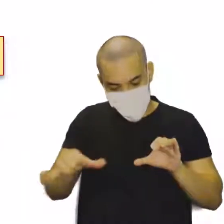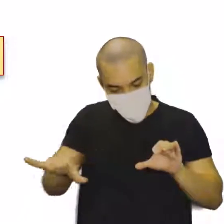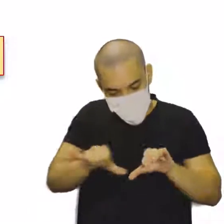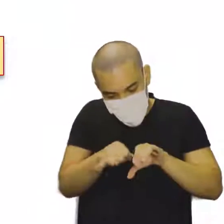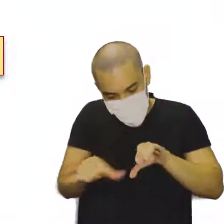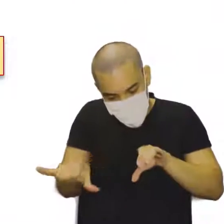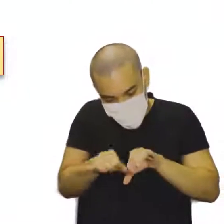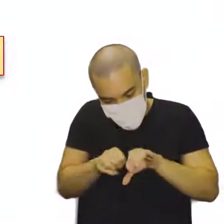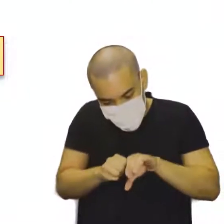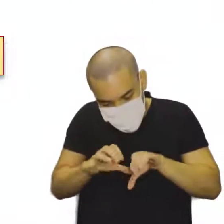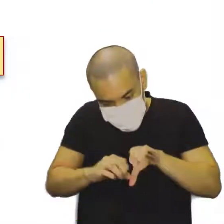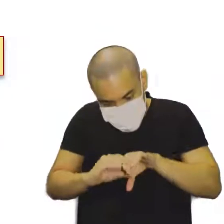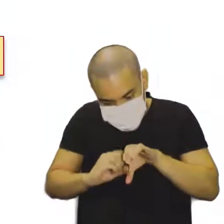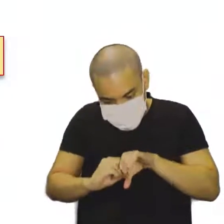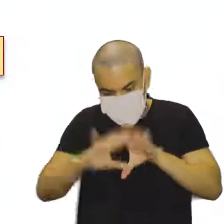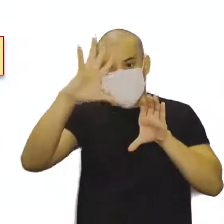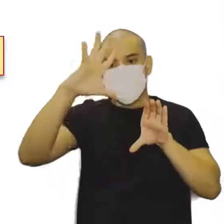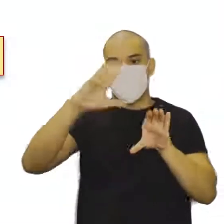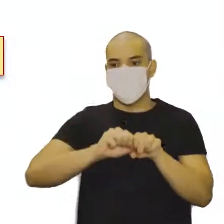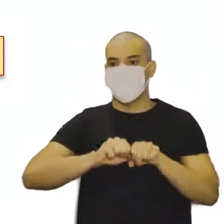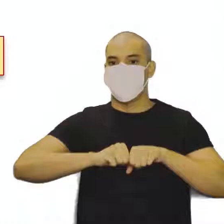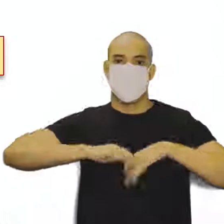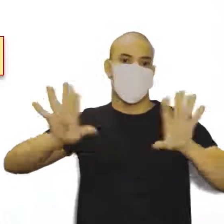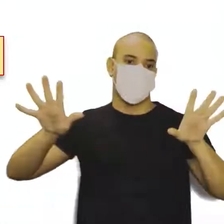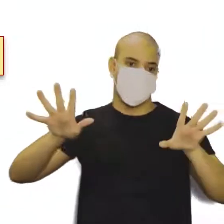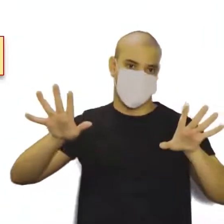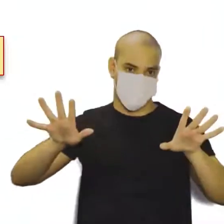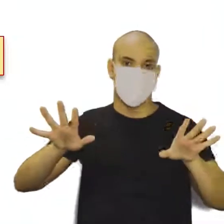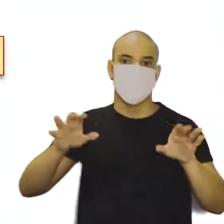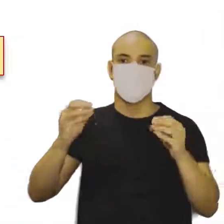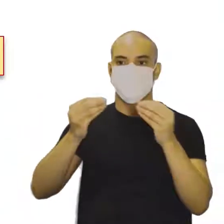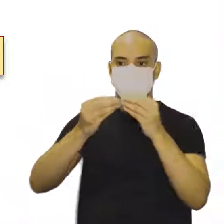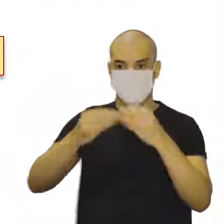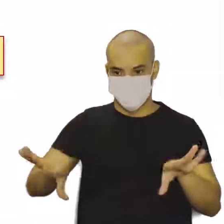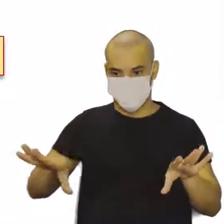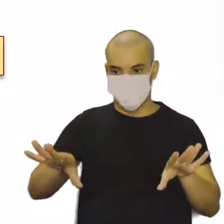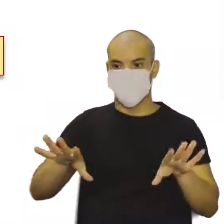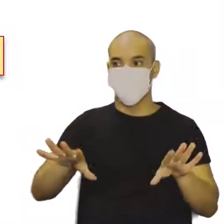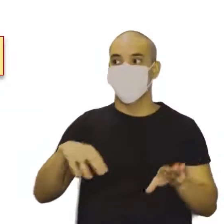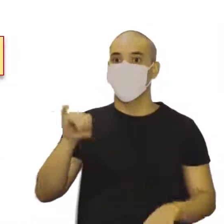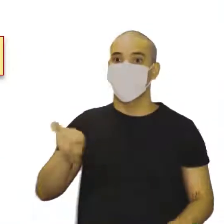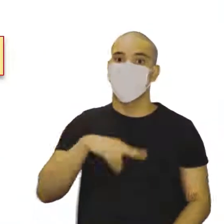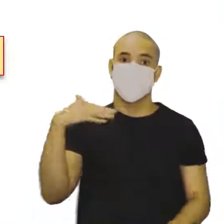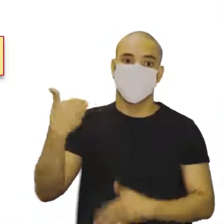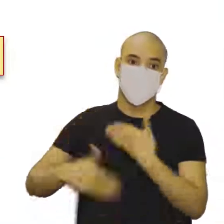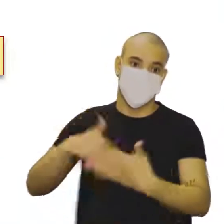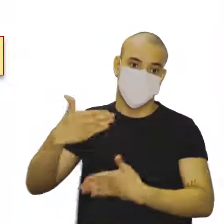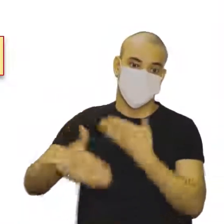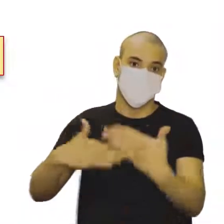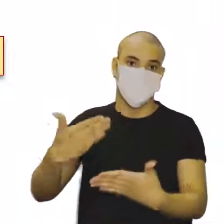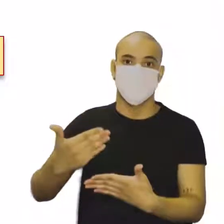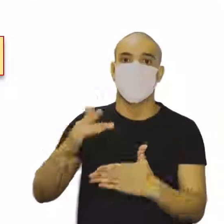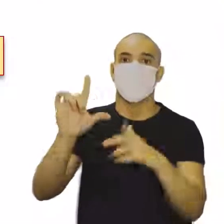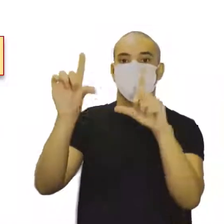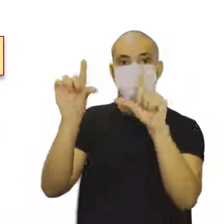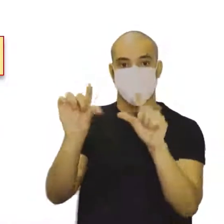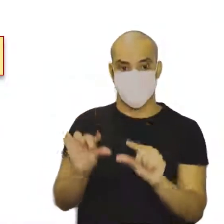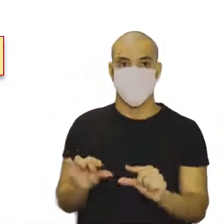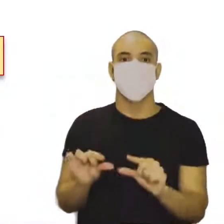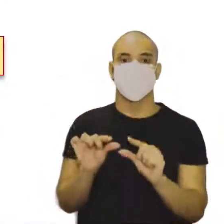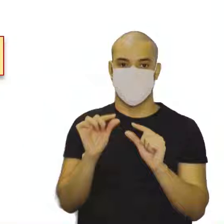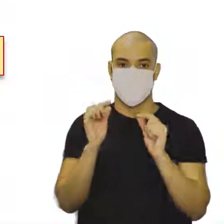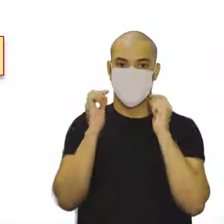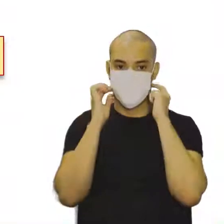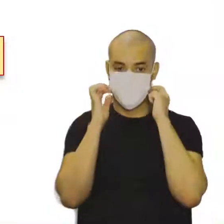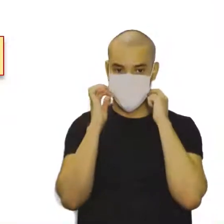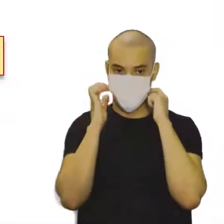ok? Vai causar aí o estrago, né, do equipamento ou a longo prazo a vida útil dele vai ser